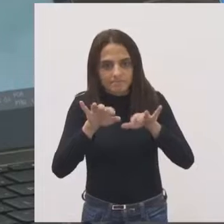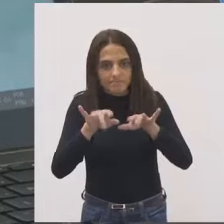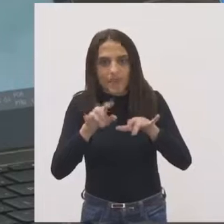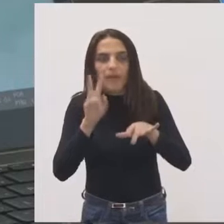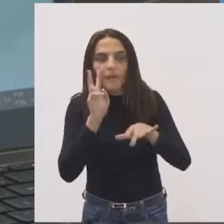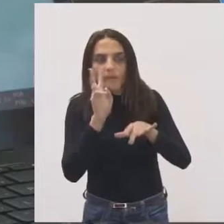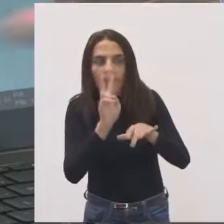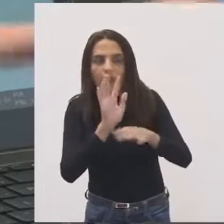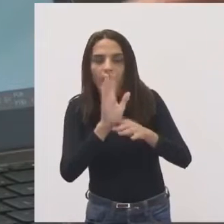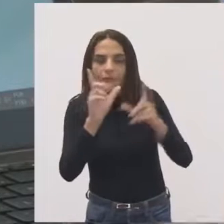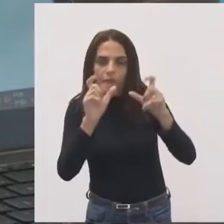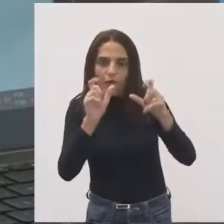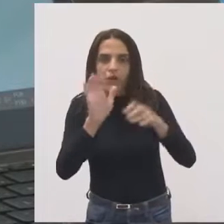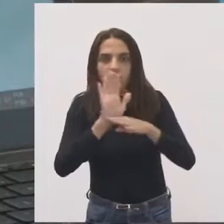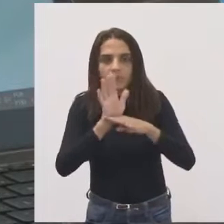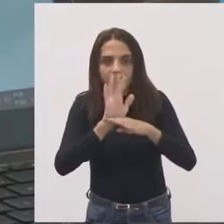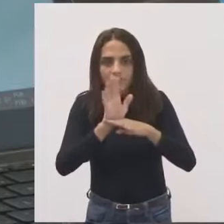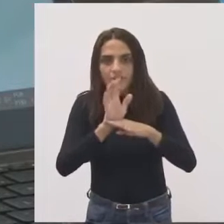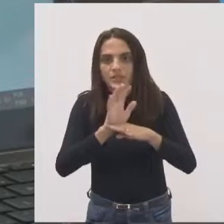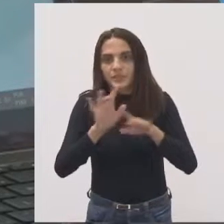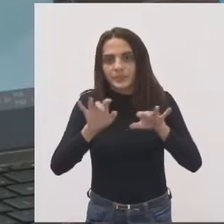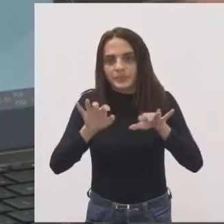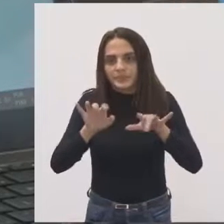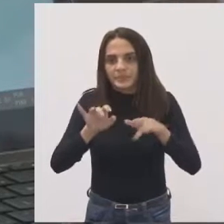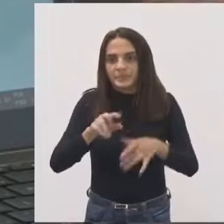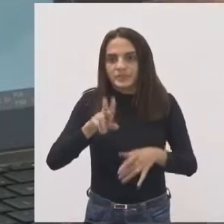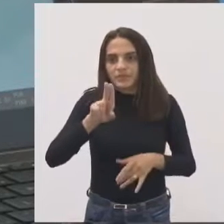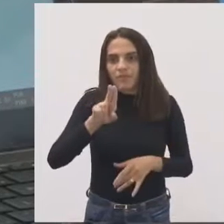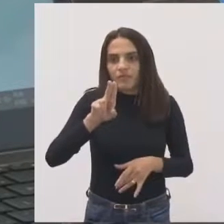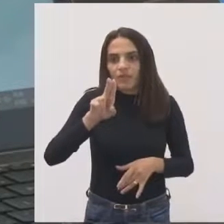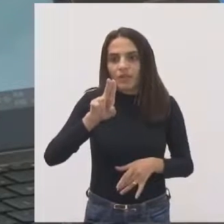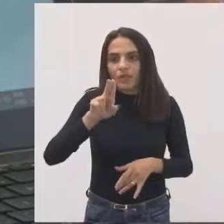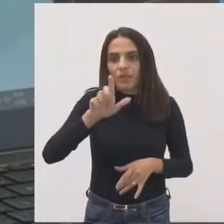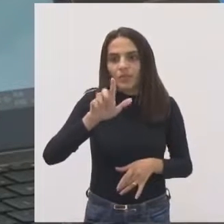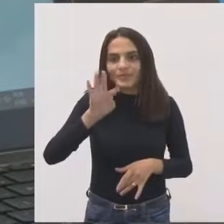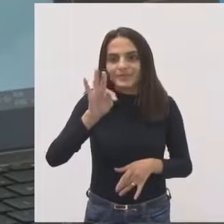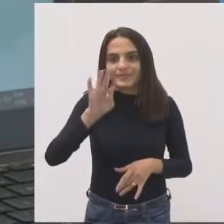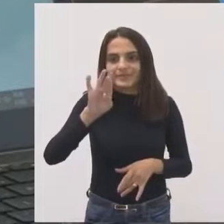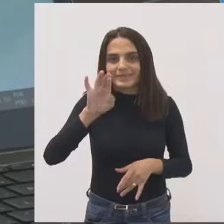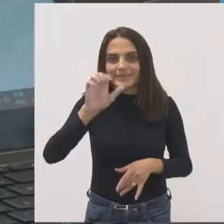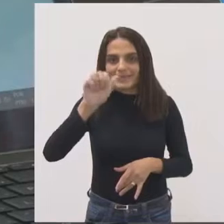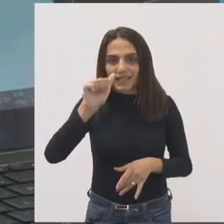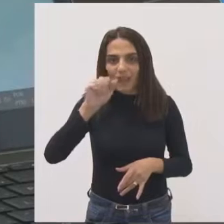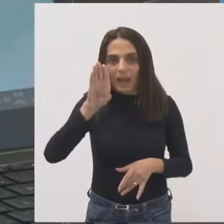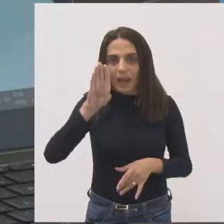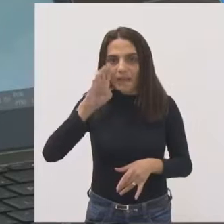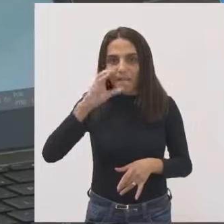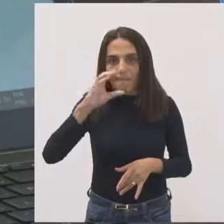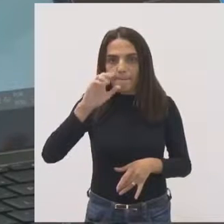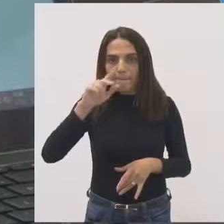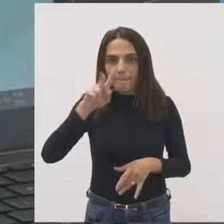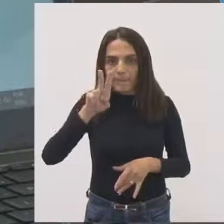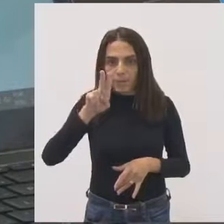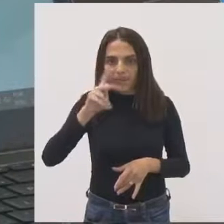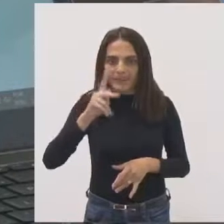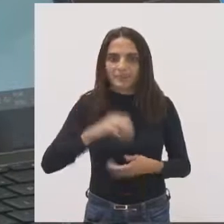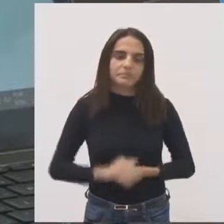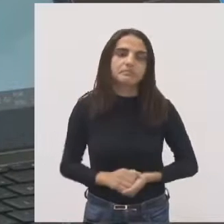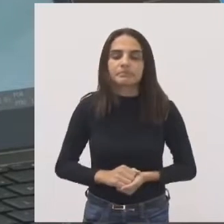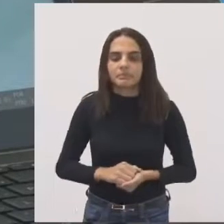bom? Desse caso aqui, gente, que a gente tá falando da Ultrabook, tá bom? Mas assim que vocês compram, vale a pena vocês entrarem na sua lojinha